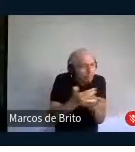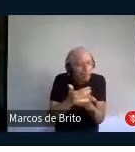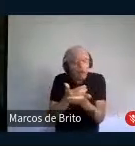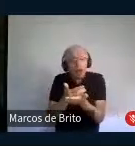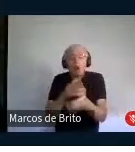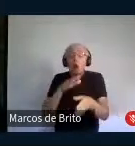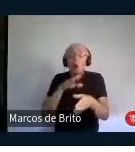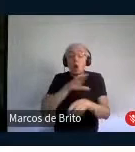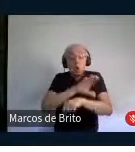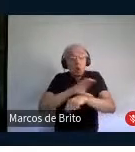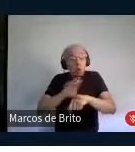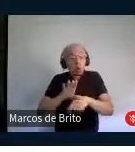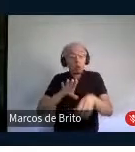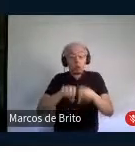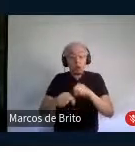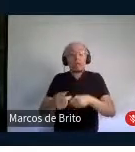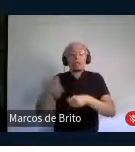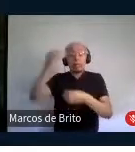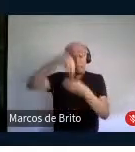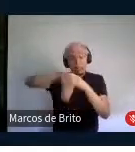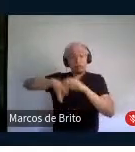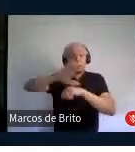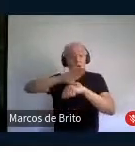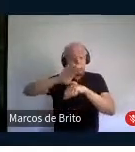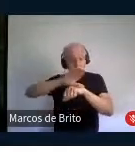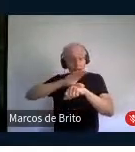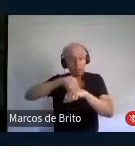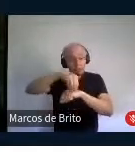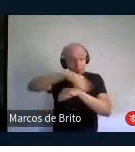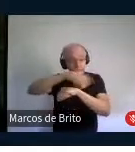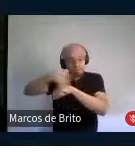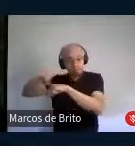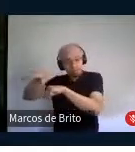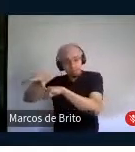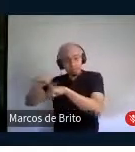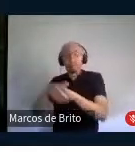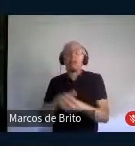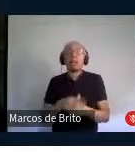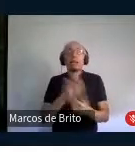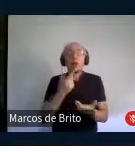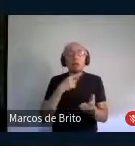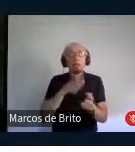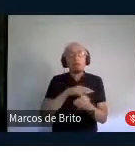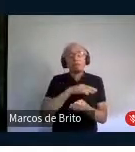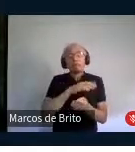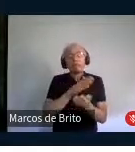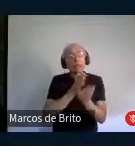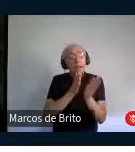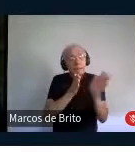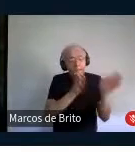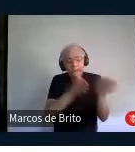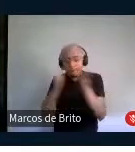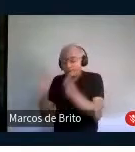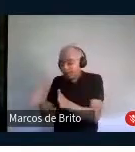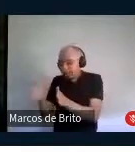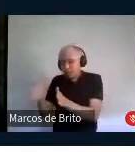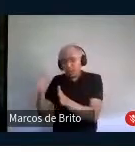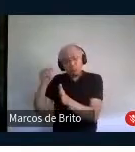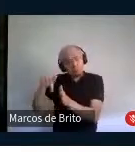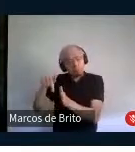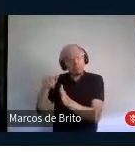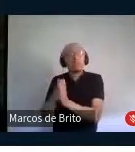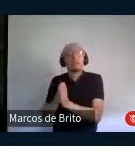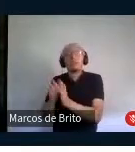formação continuada ofertados pelo CAS. Dessa forma, na terceira parte desse capítulo, nós apresentamos esse